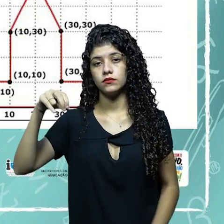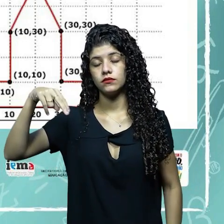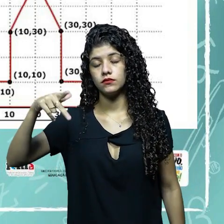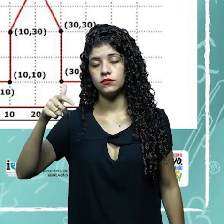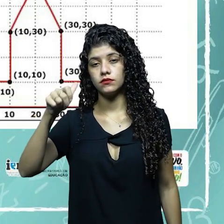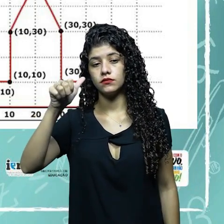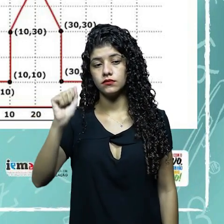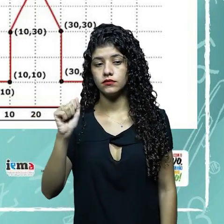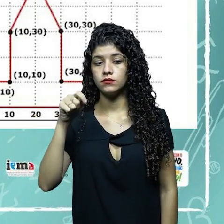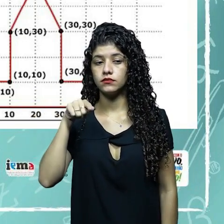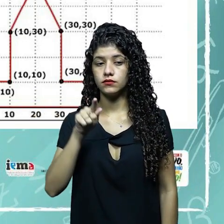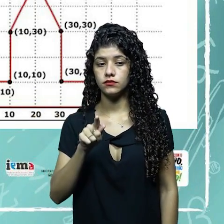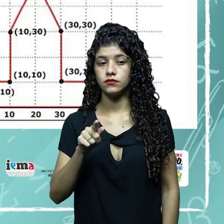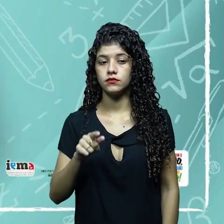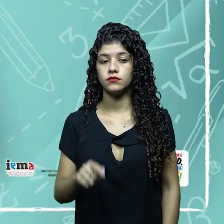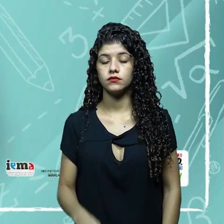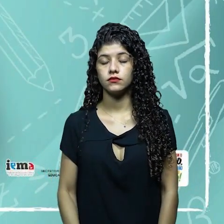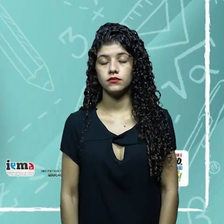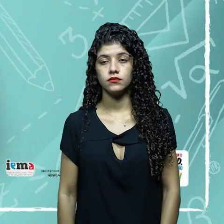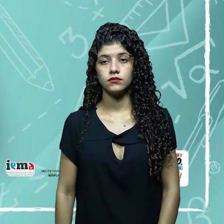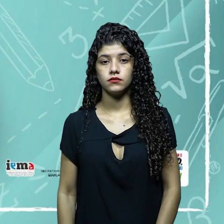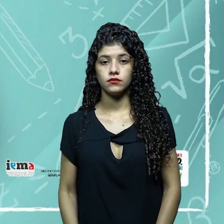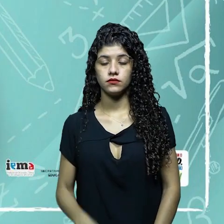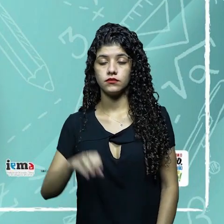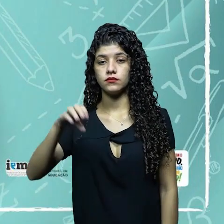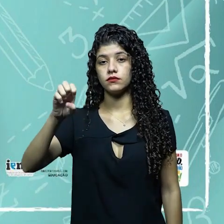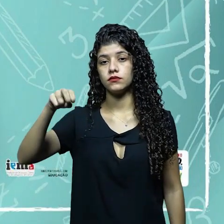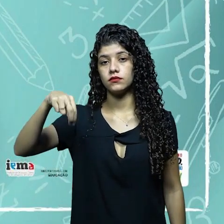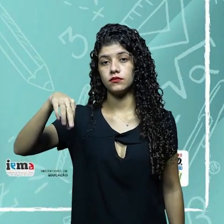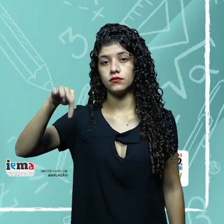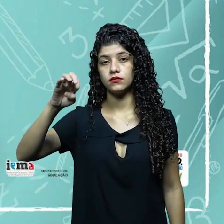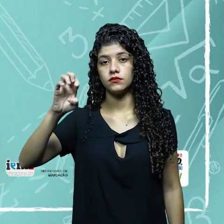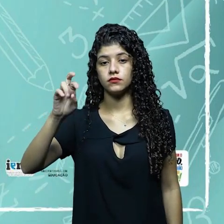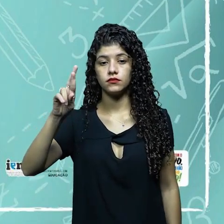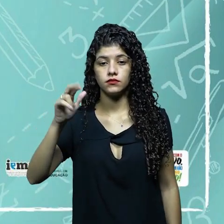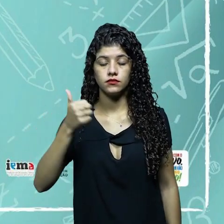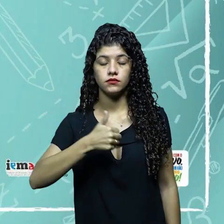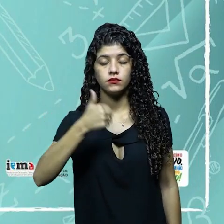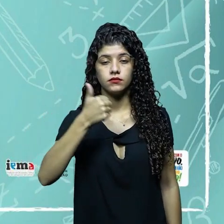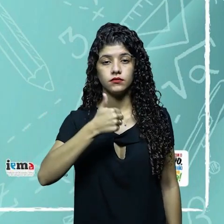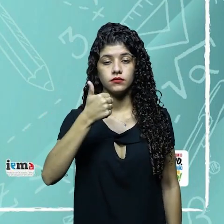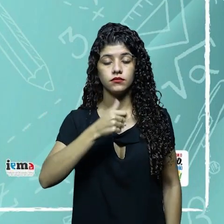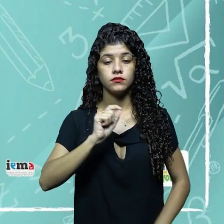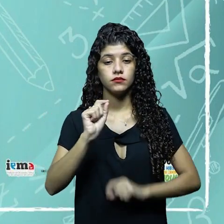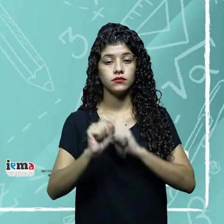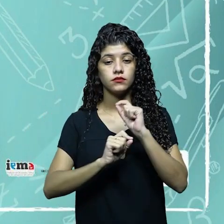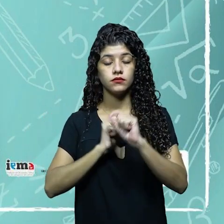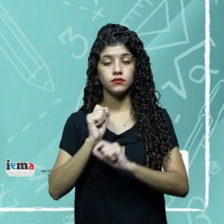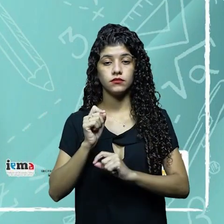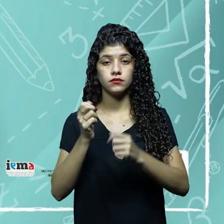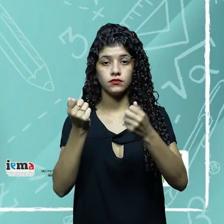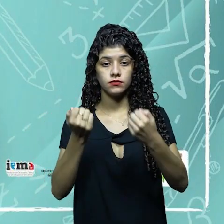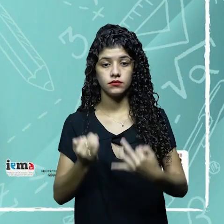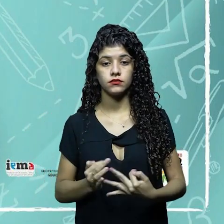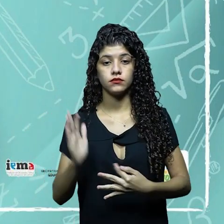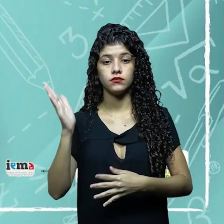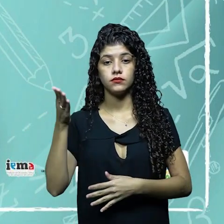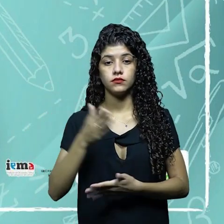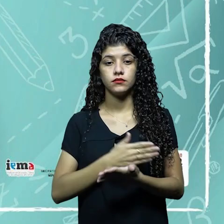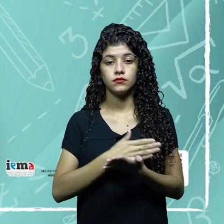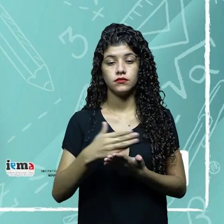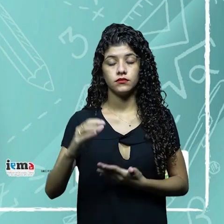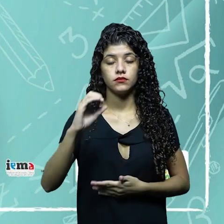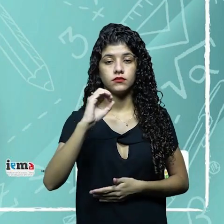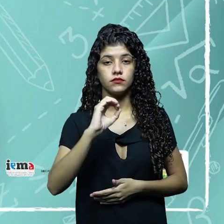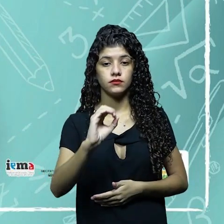o comando linha, vai dar um enter. Aí o primeiro ponto aqui, como o primeiro ponto que eu falei para vocês que a origem dele é no 0,